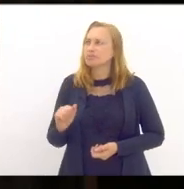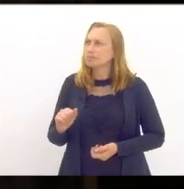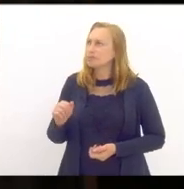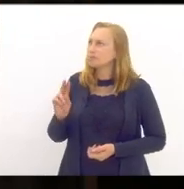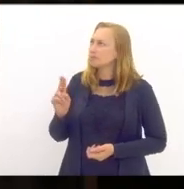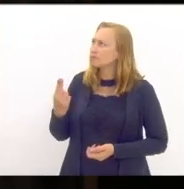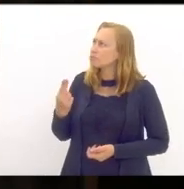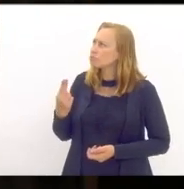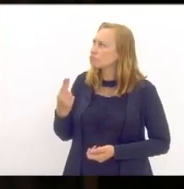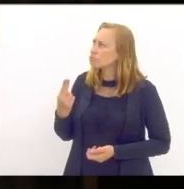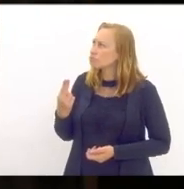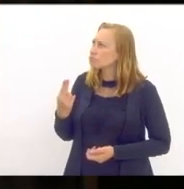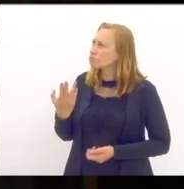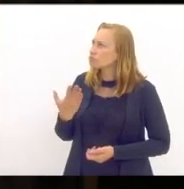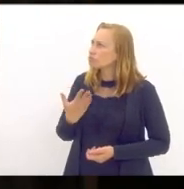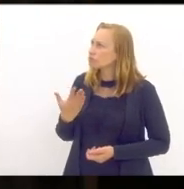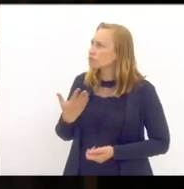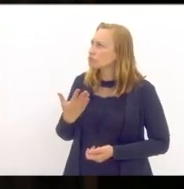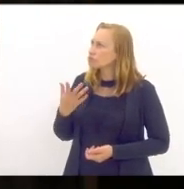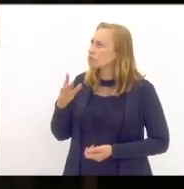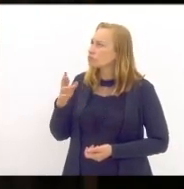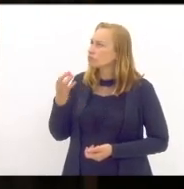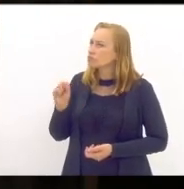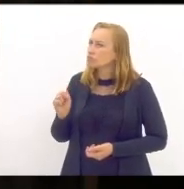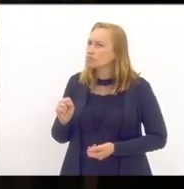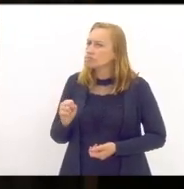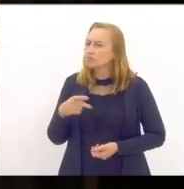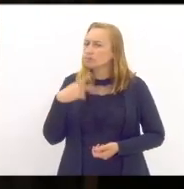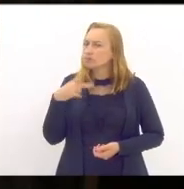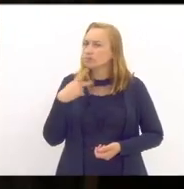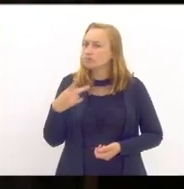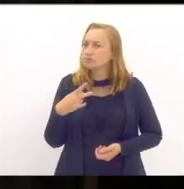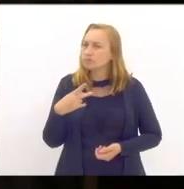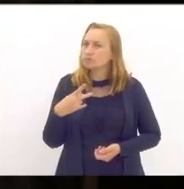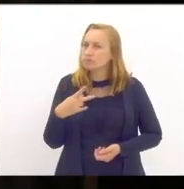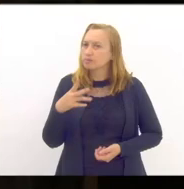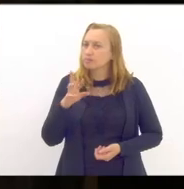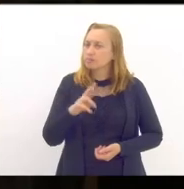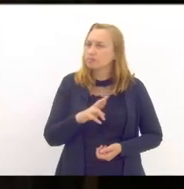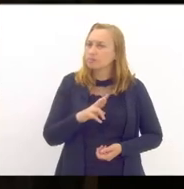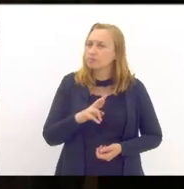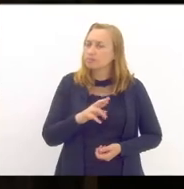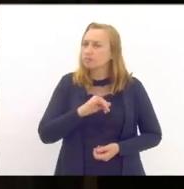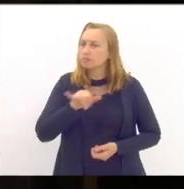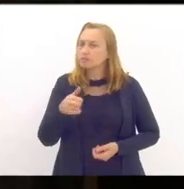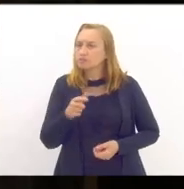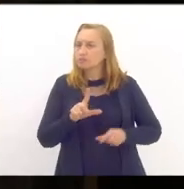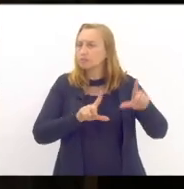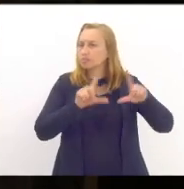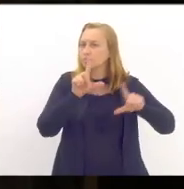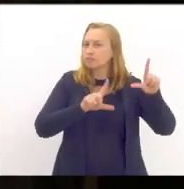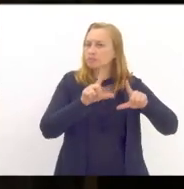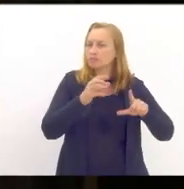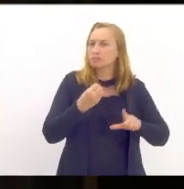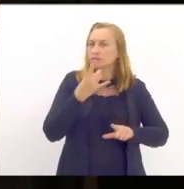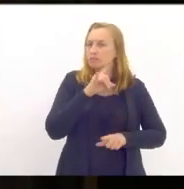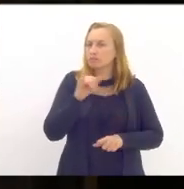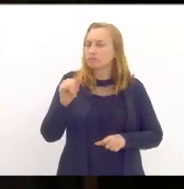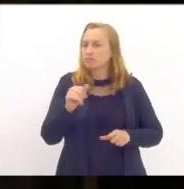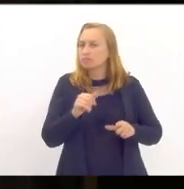a minha querida Rosa Fernandes que falou sobre o RJTV, isso, Bom Dia Rio, foi isso, algo